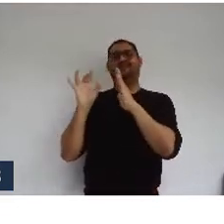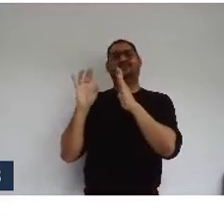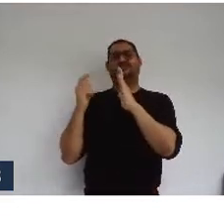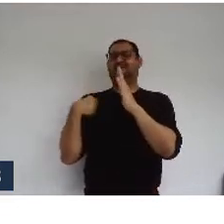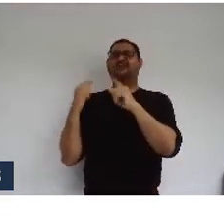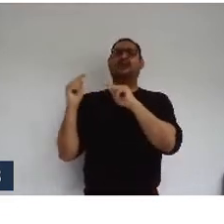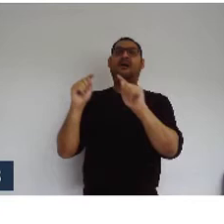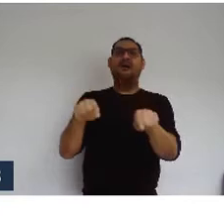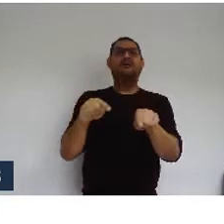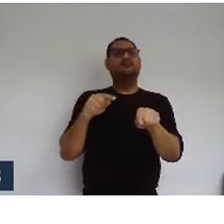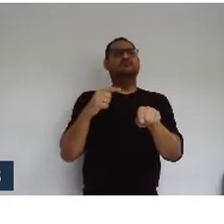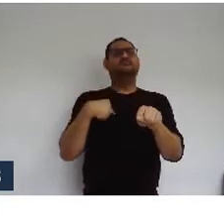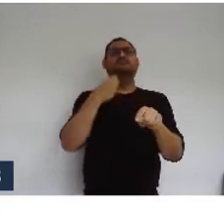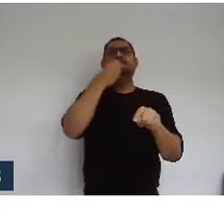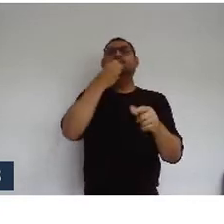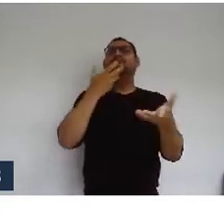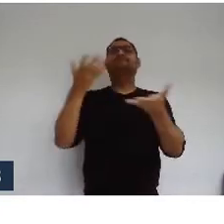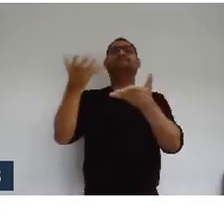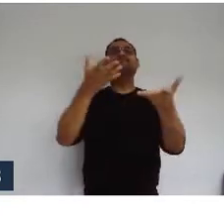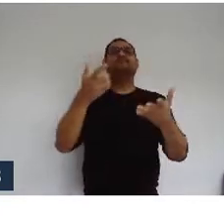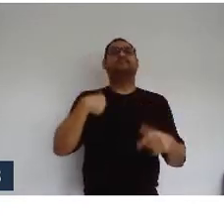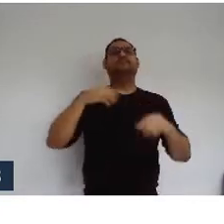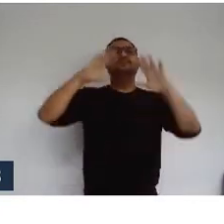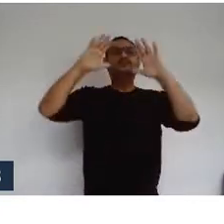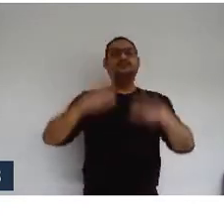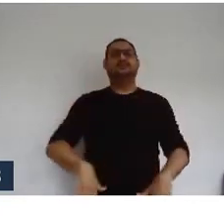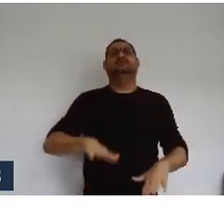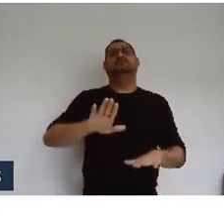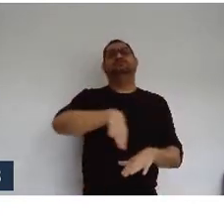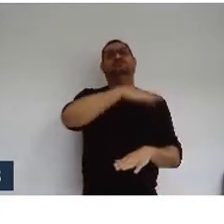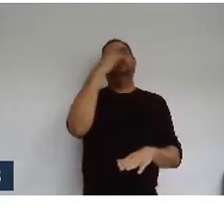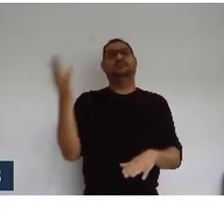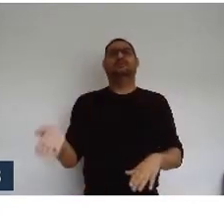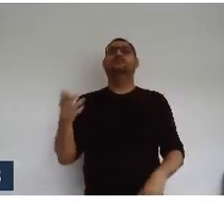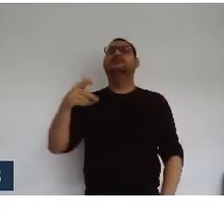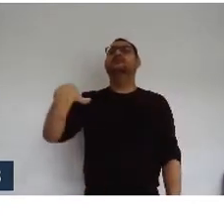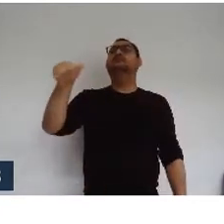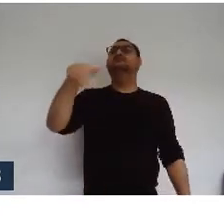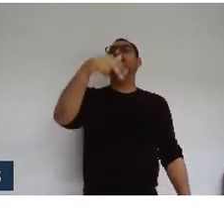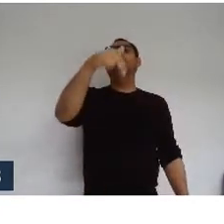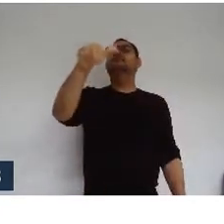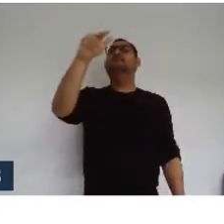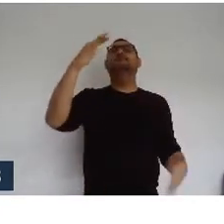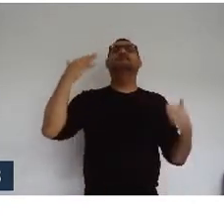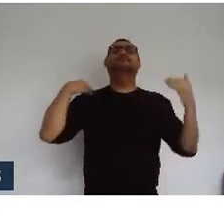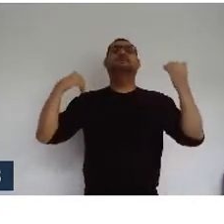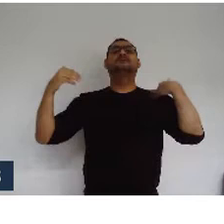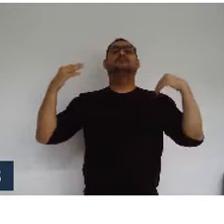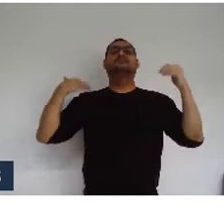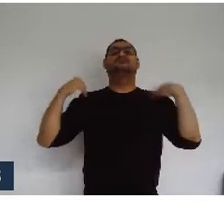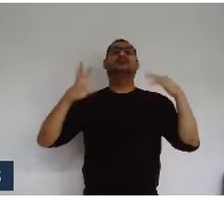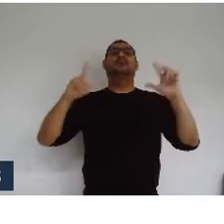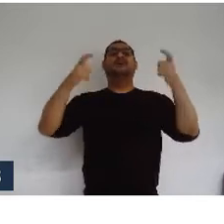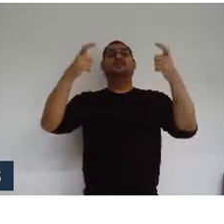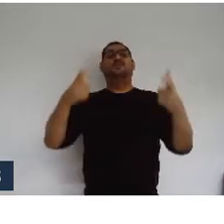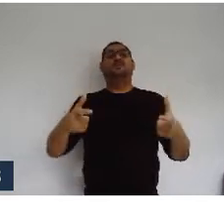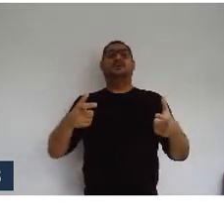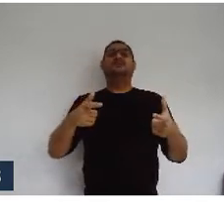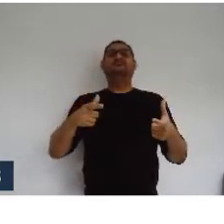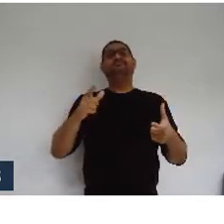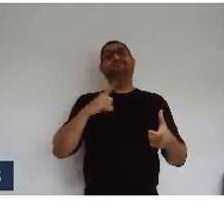isso que me alimenta, né? Eu fico o dia inteiro por aqui, fico andando. Mas o lugar é também distinguido